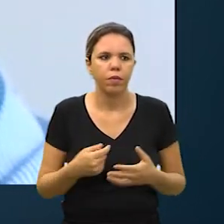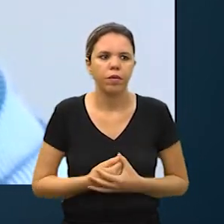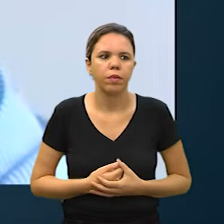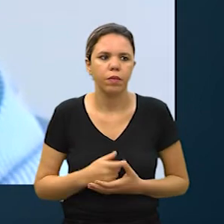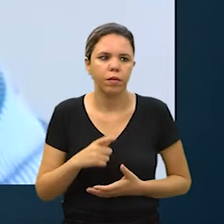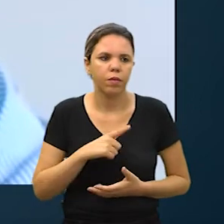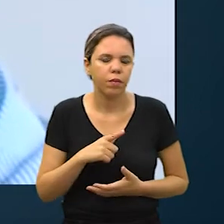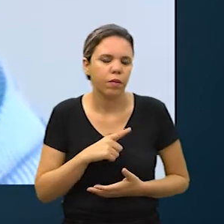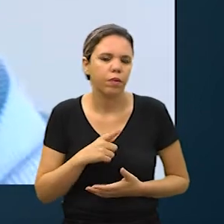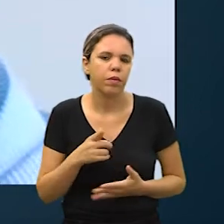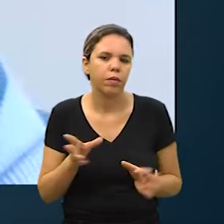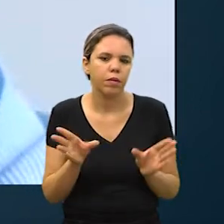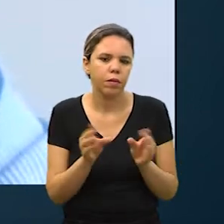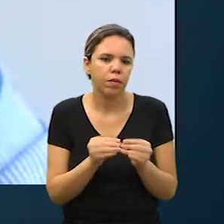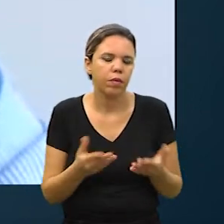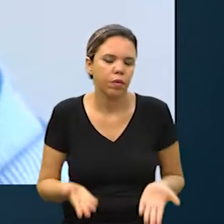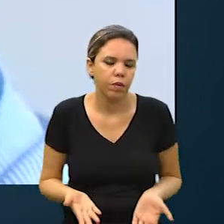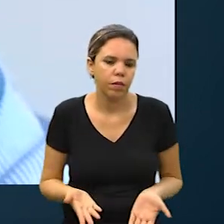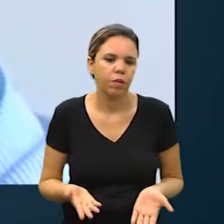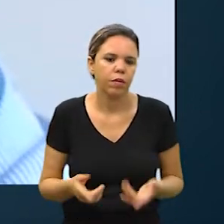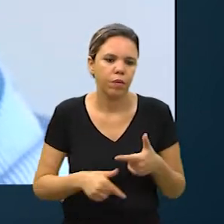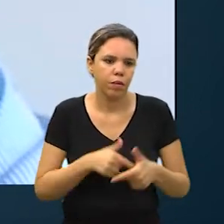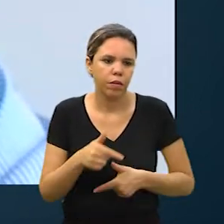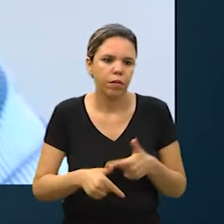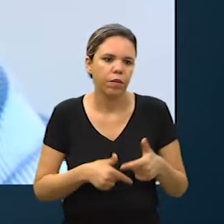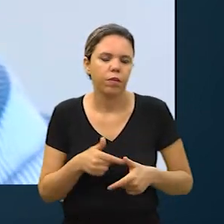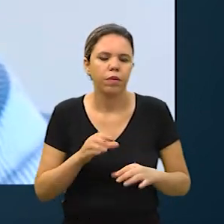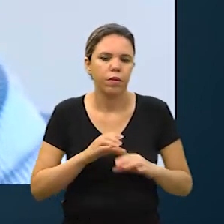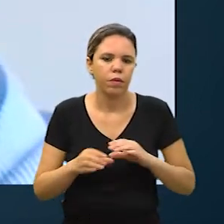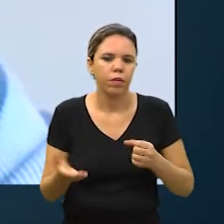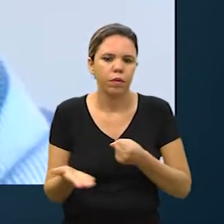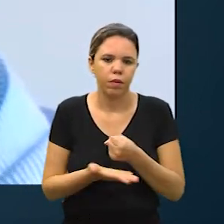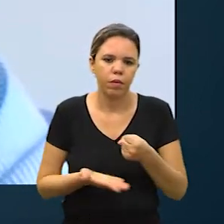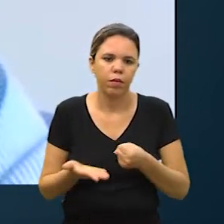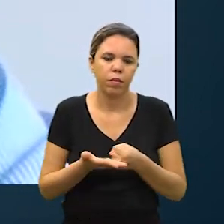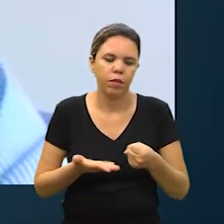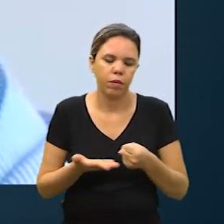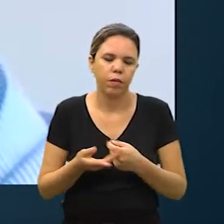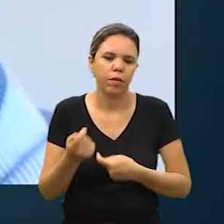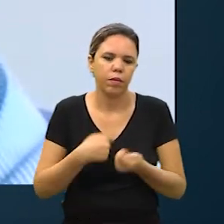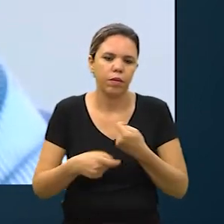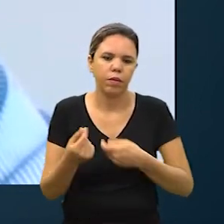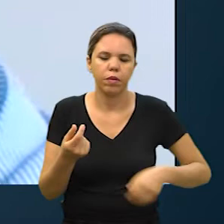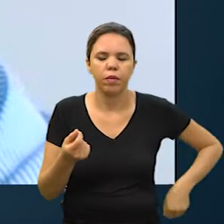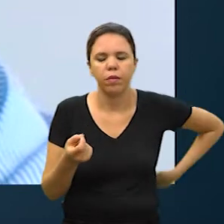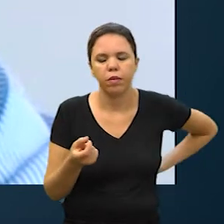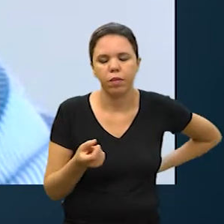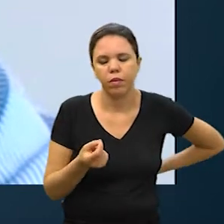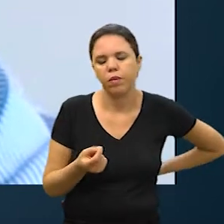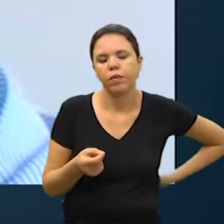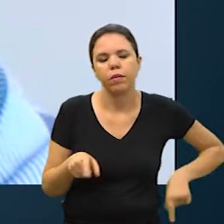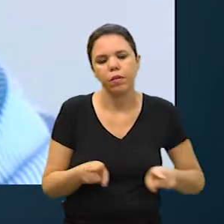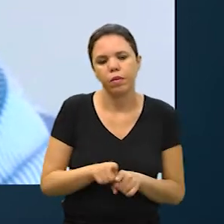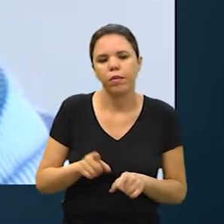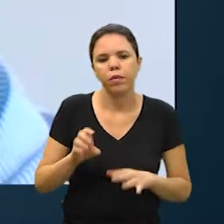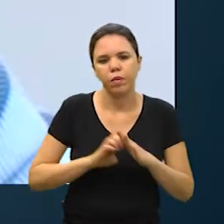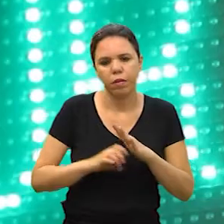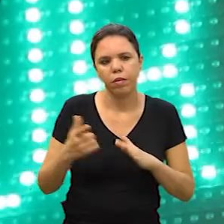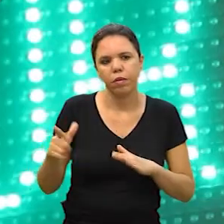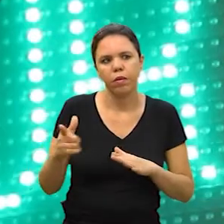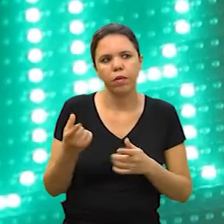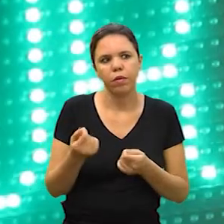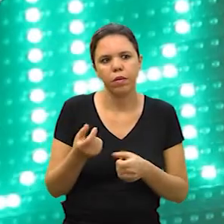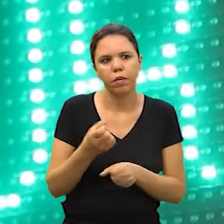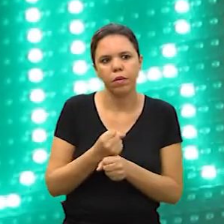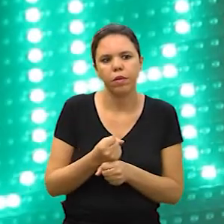alguns impostos, enfim, mas você pode trabalhar com um câmbio médio, né? Existem algumas também ferramentas de financeiras, você